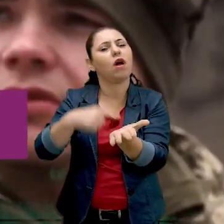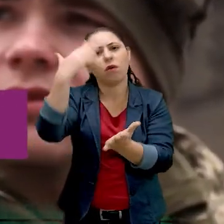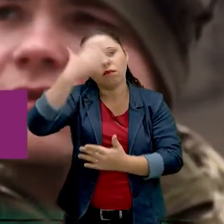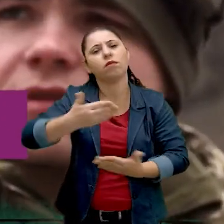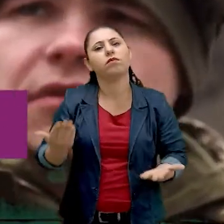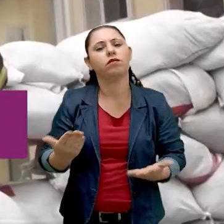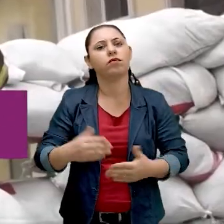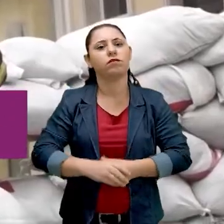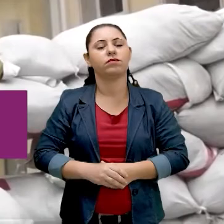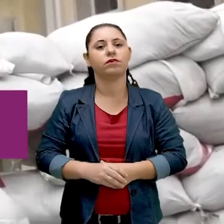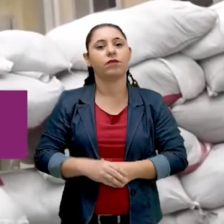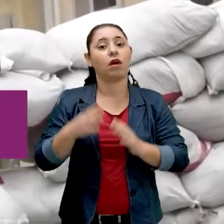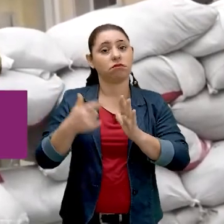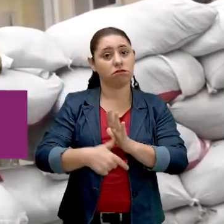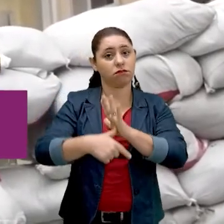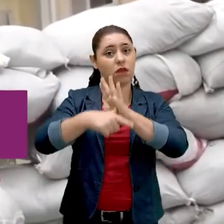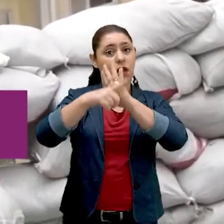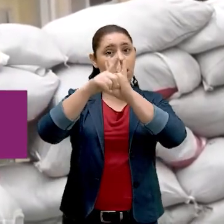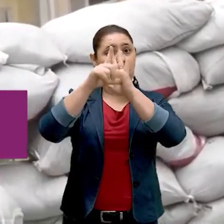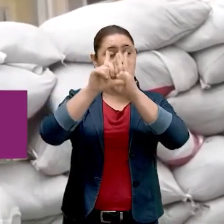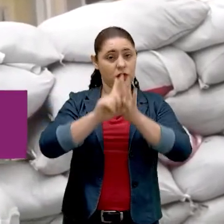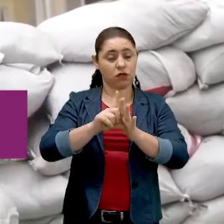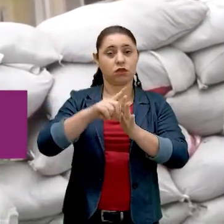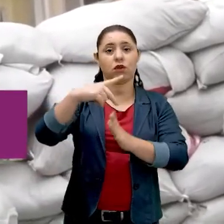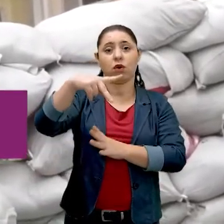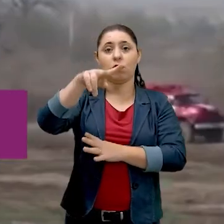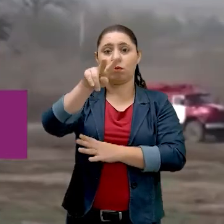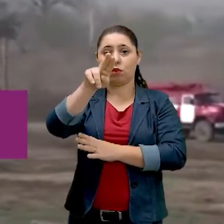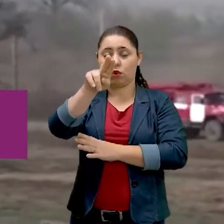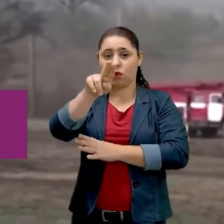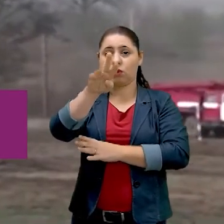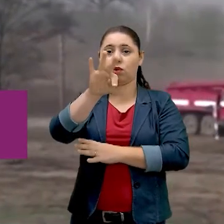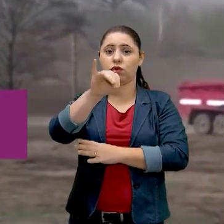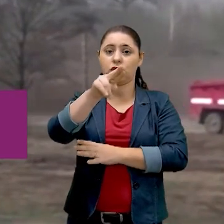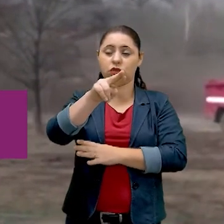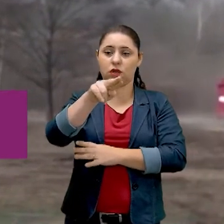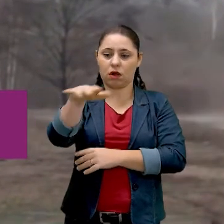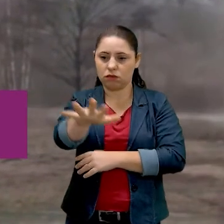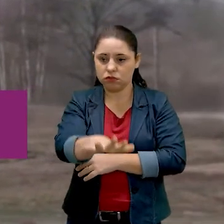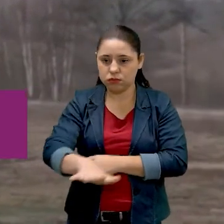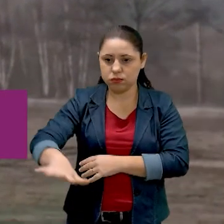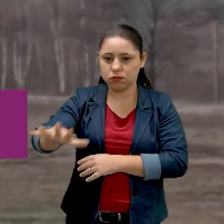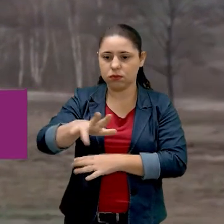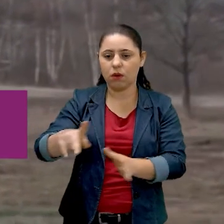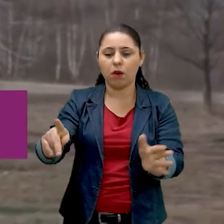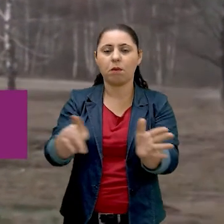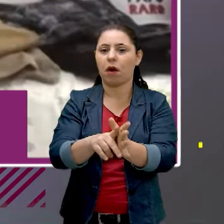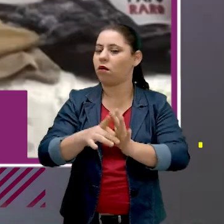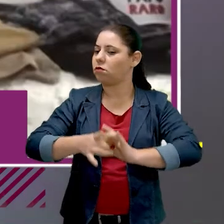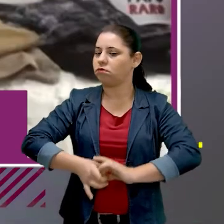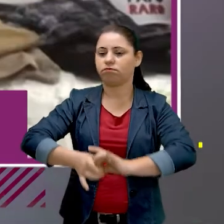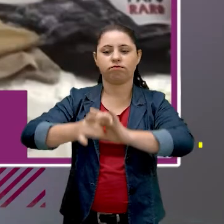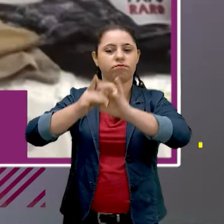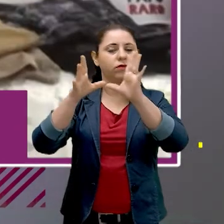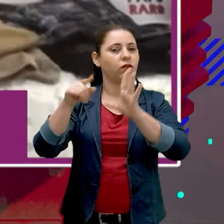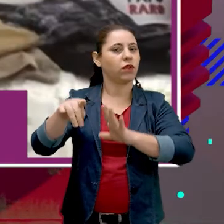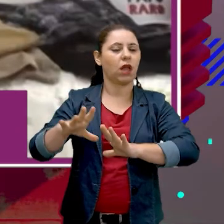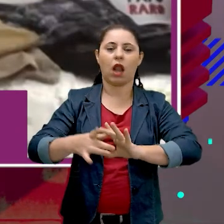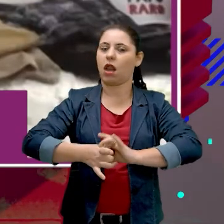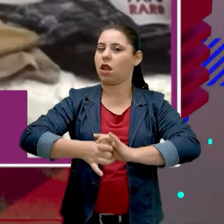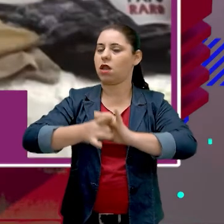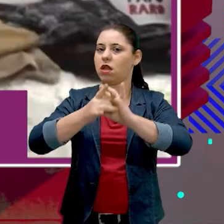acordo. E então, um dia antes da invasão, o que fez o Putin? Deu autonomia para essas duas regiões, autorizou que elas